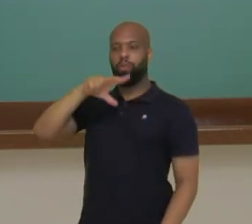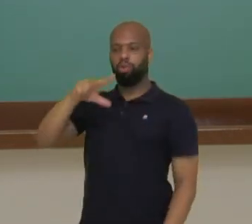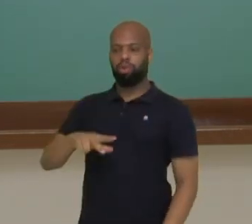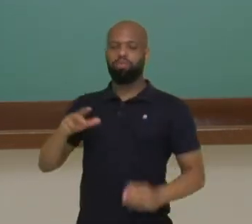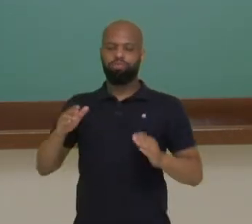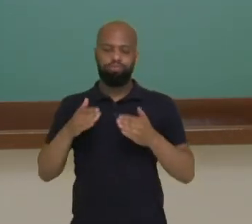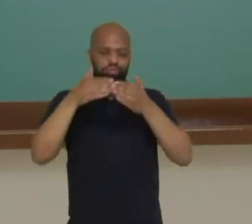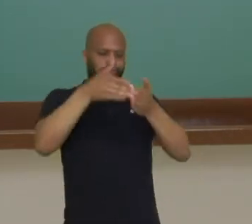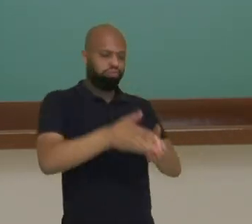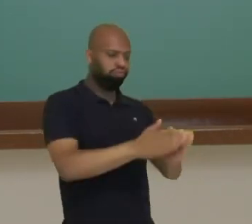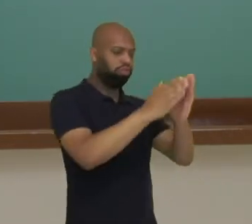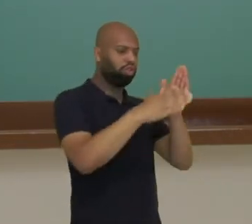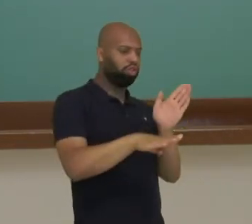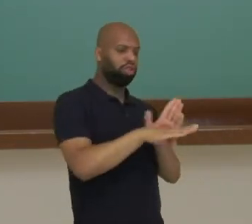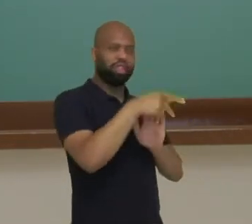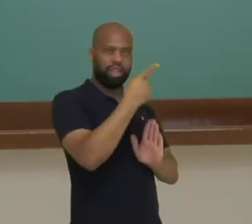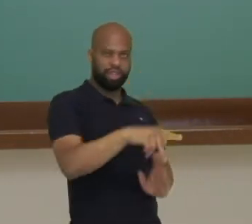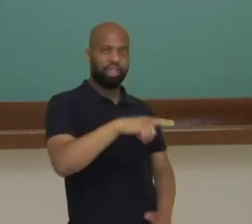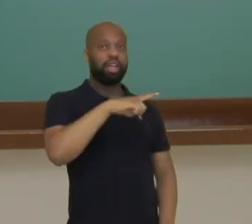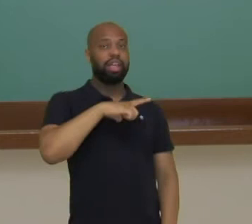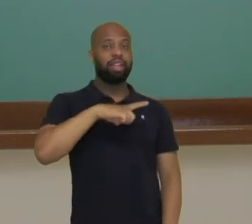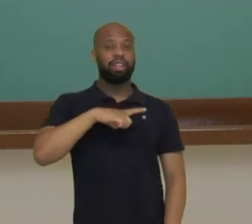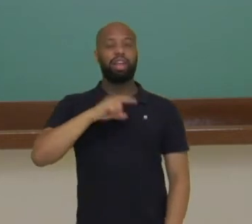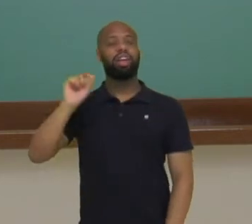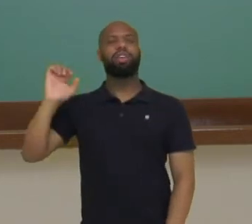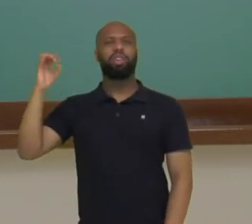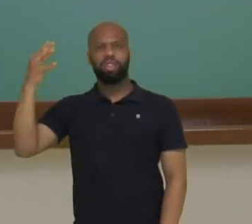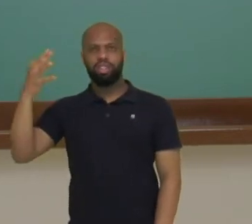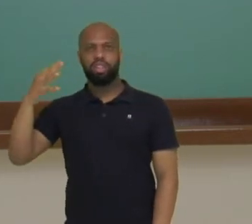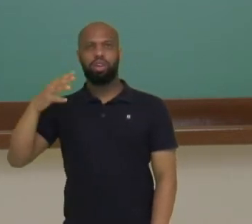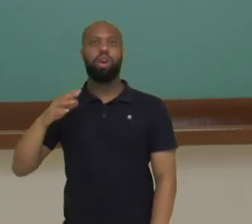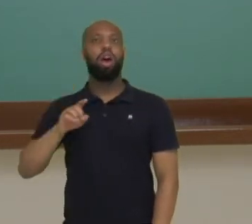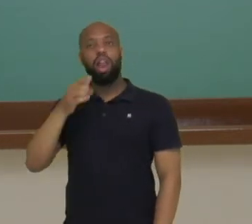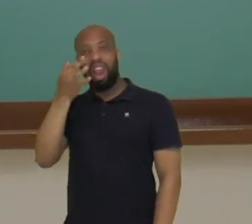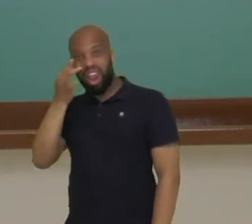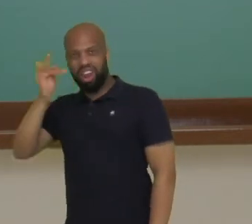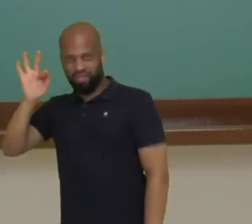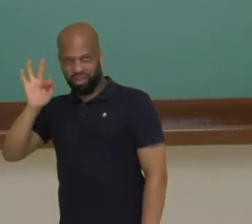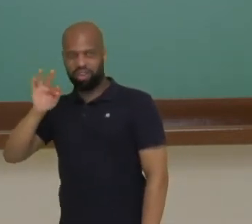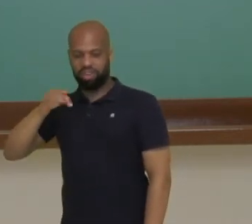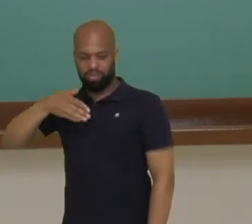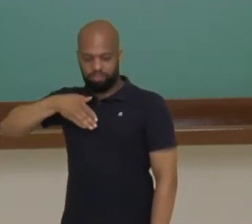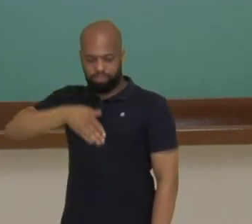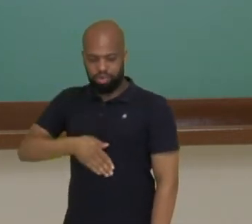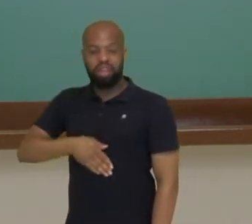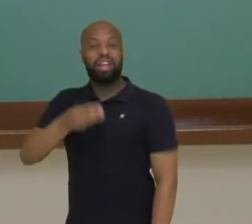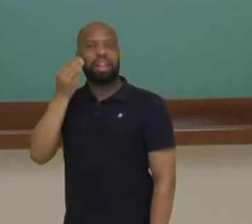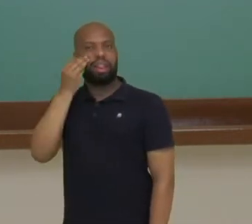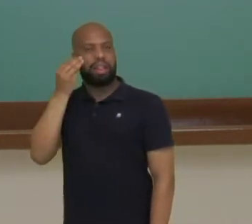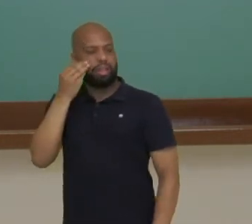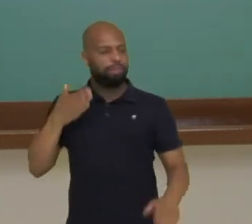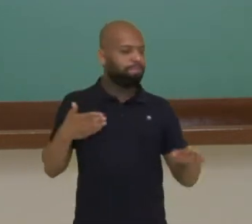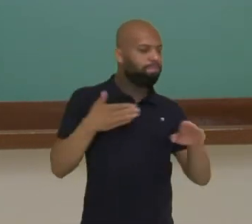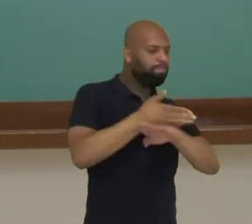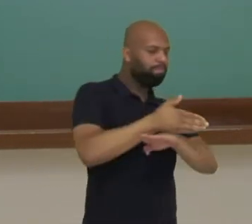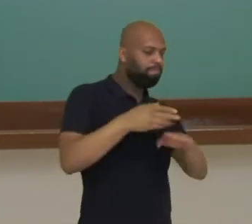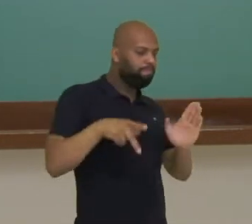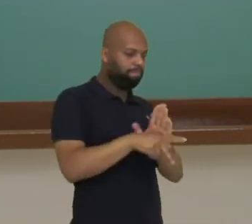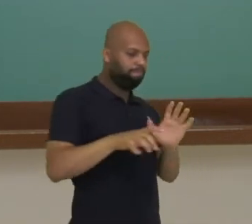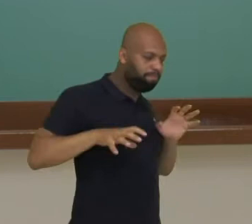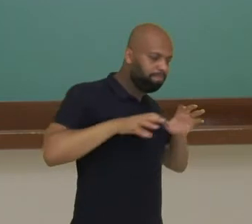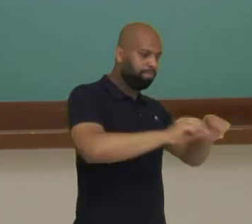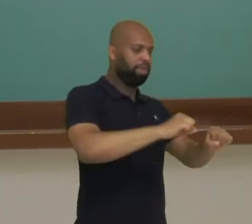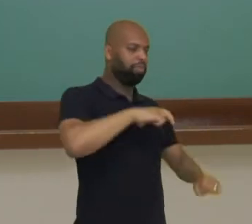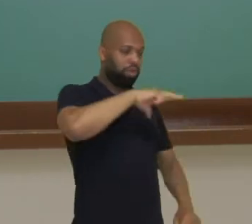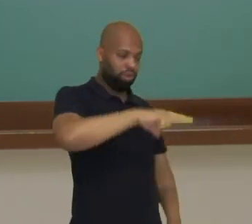tretas lá, o Napoleão Bonaparte vai tentar invadir Portugal e daí eles vão vir para cá. Vai mudar a história do